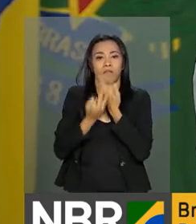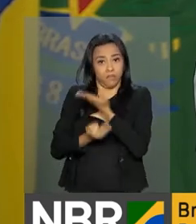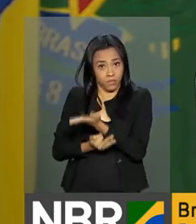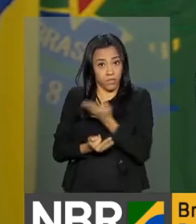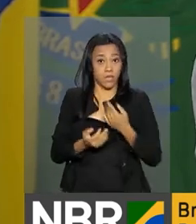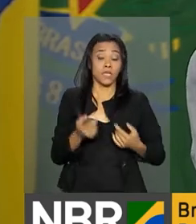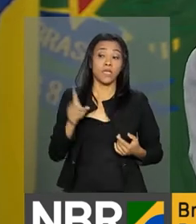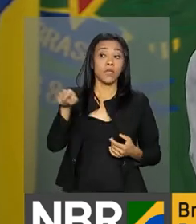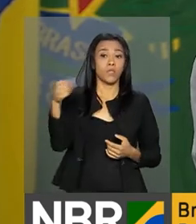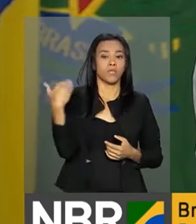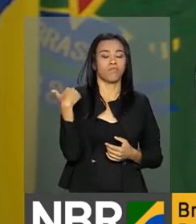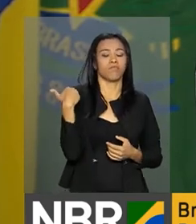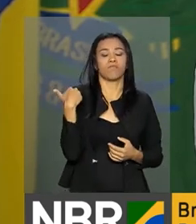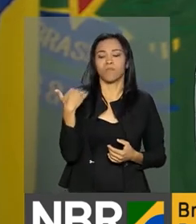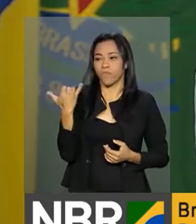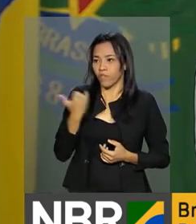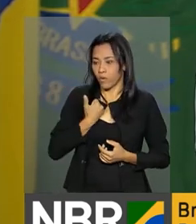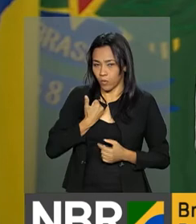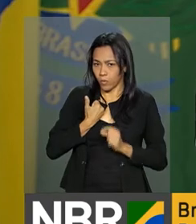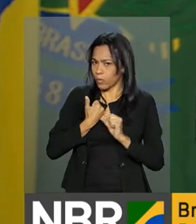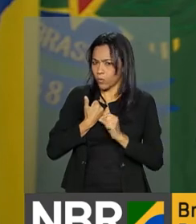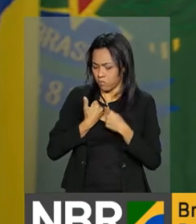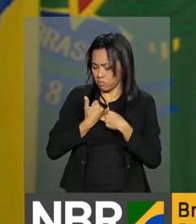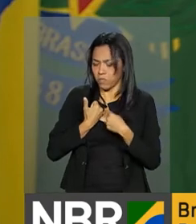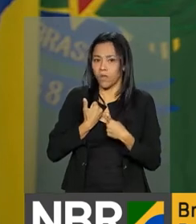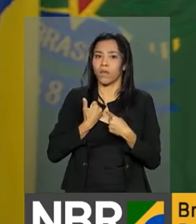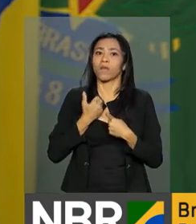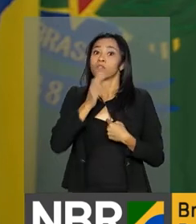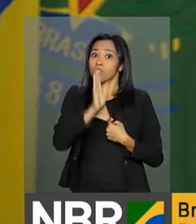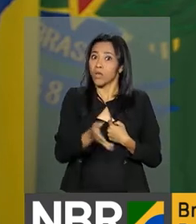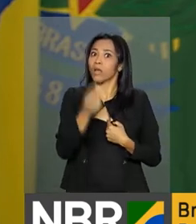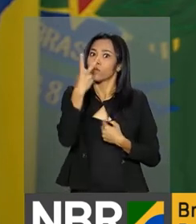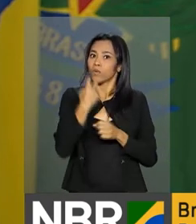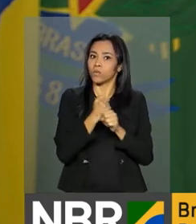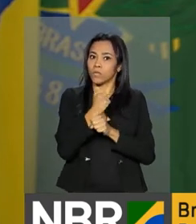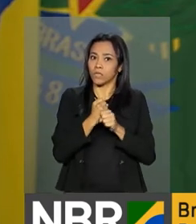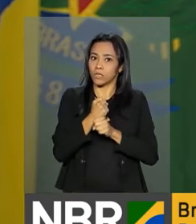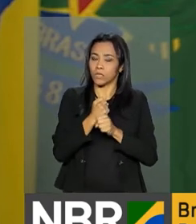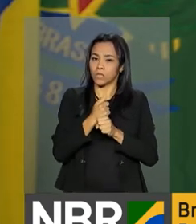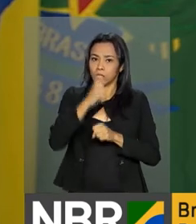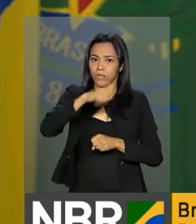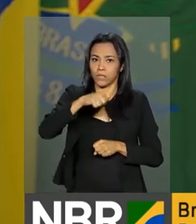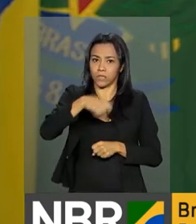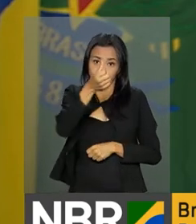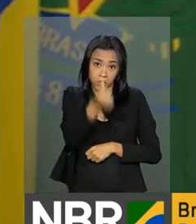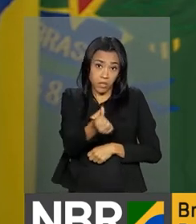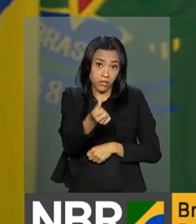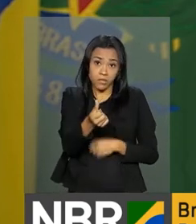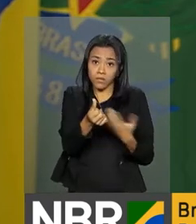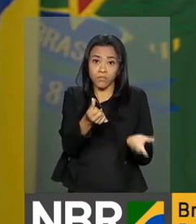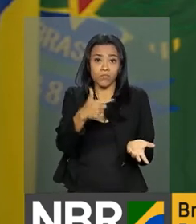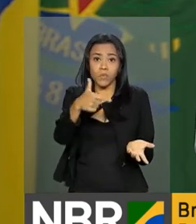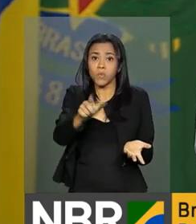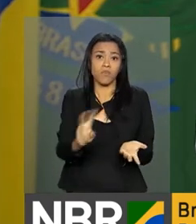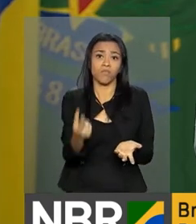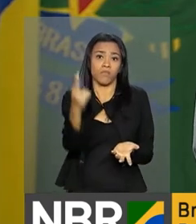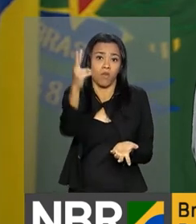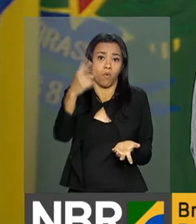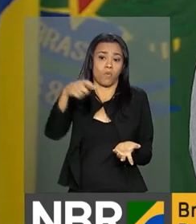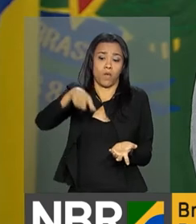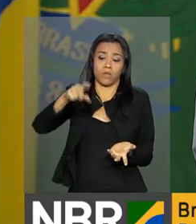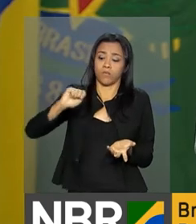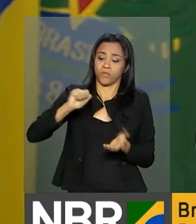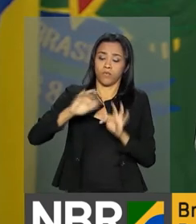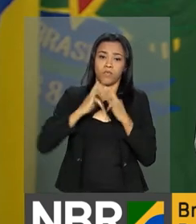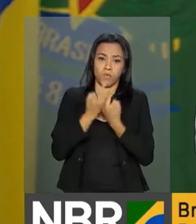os mais velha me disse olha o tema faz já são dois anos dois anos e meio que não é uma revalorização do bolsa família vamos